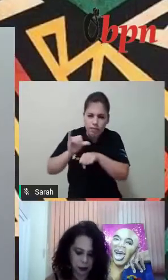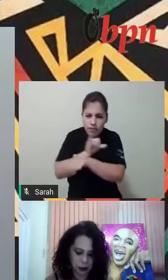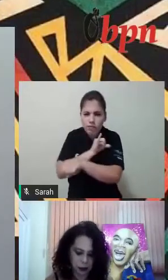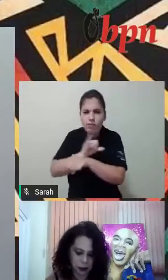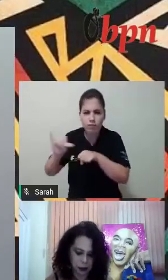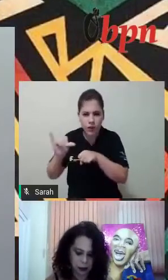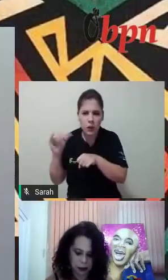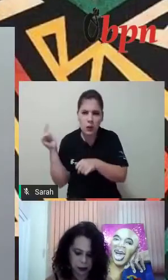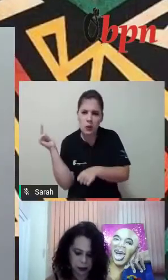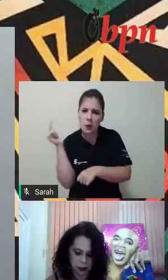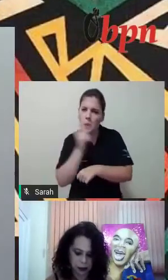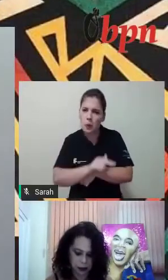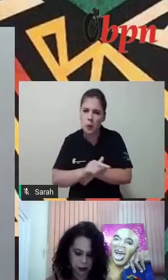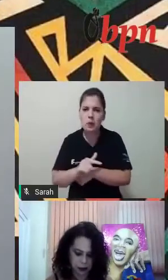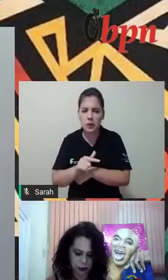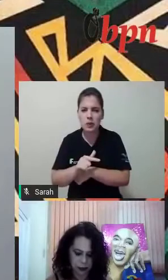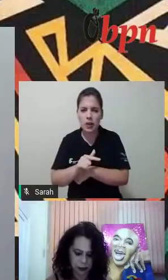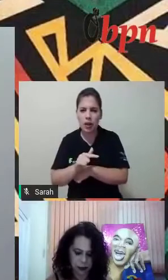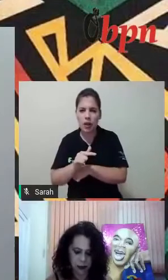enfrentar